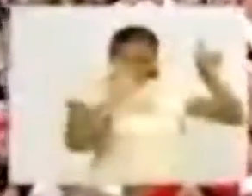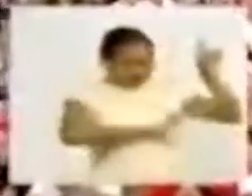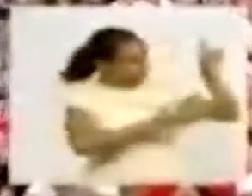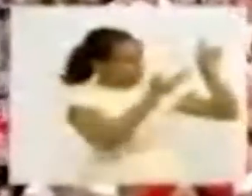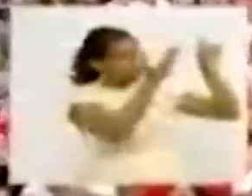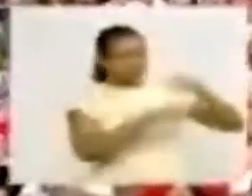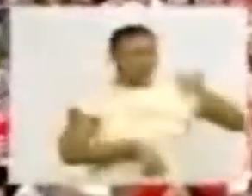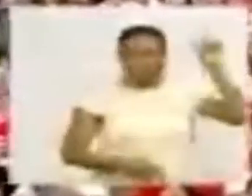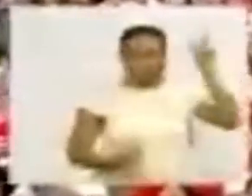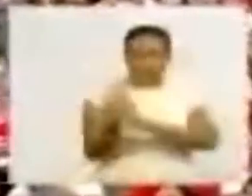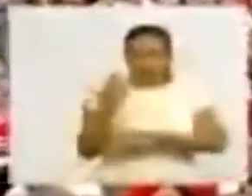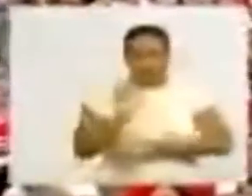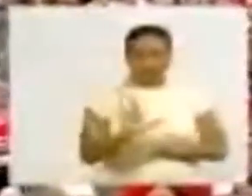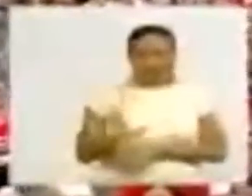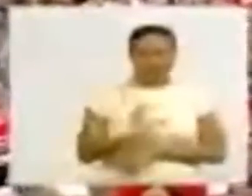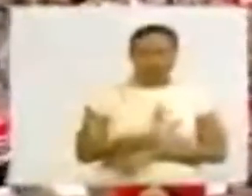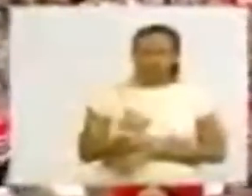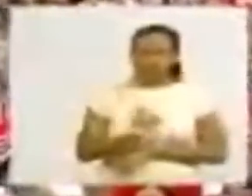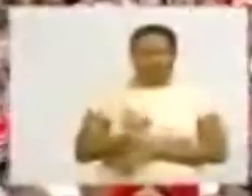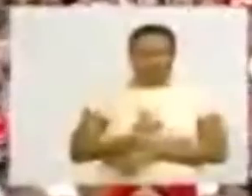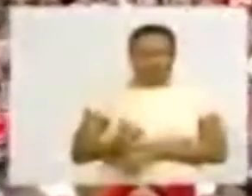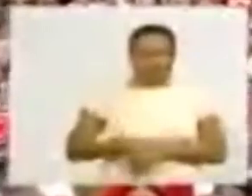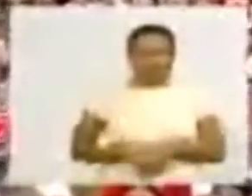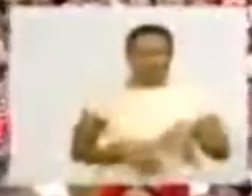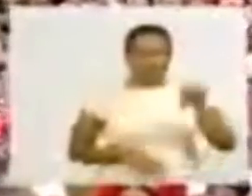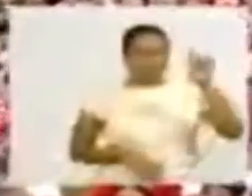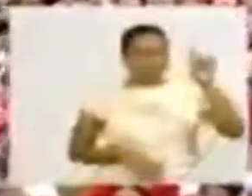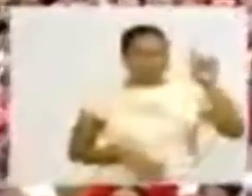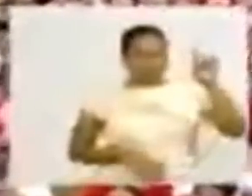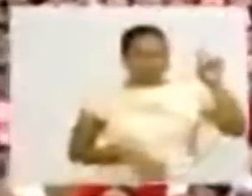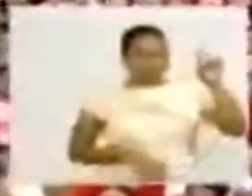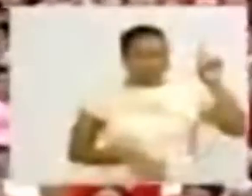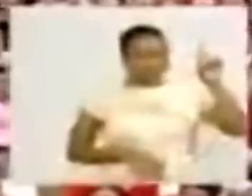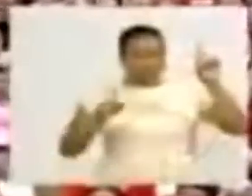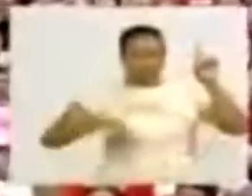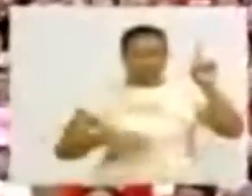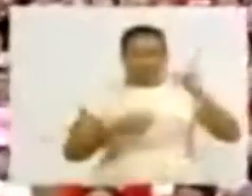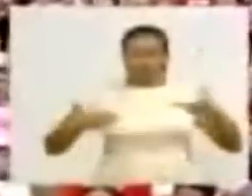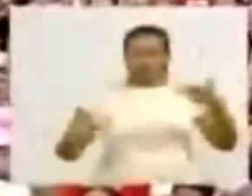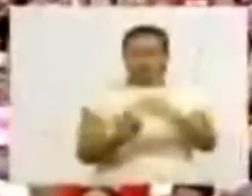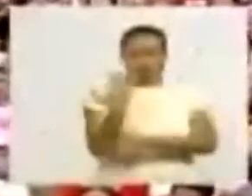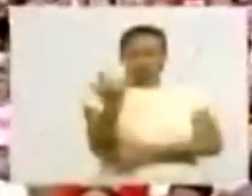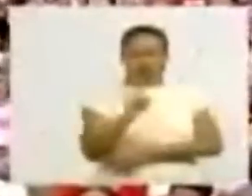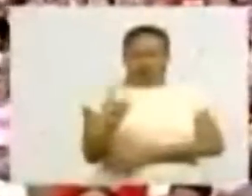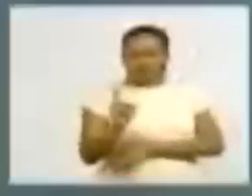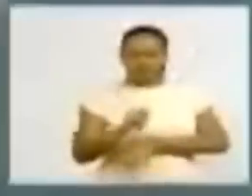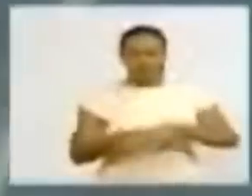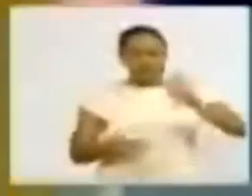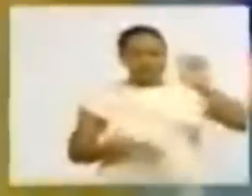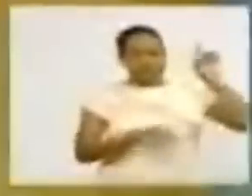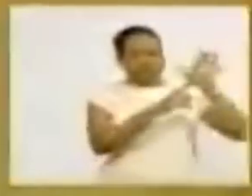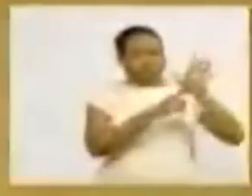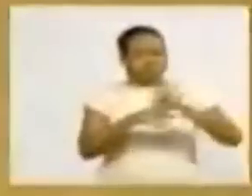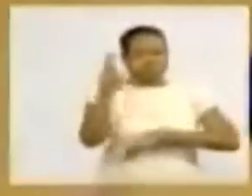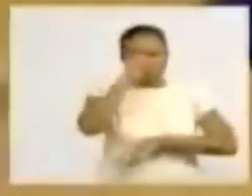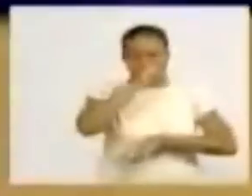é só um Criador. Ele não quer ser olhado apenas como um Criador. Por isso Ele se